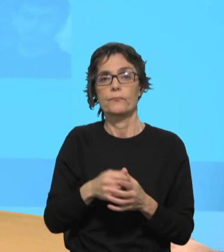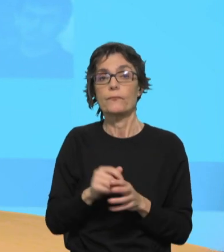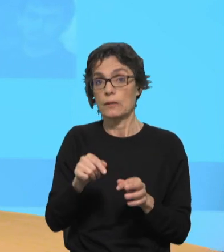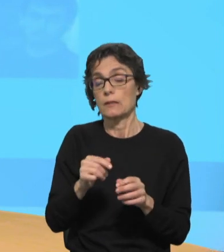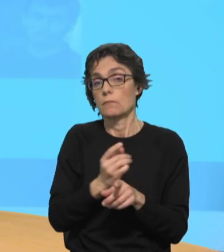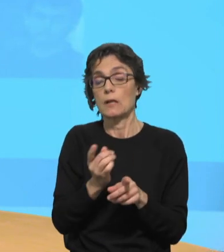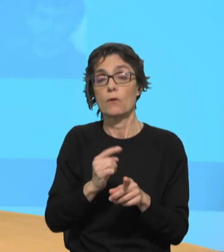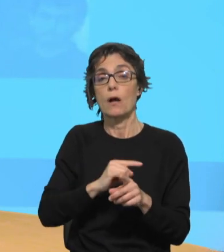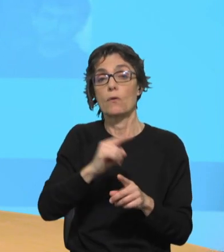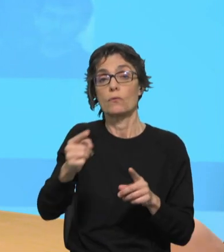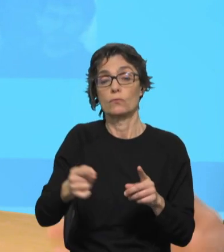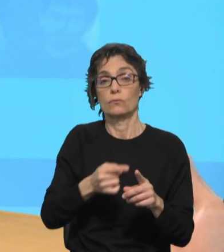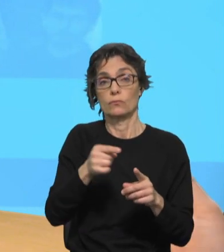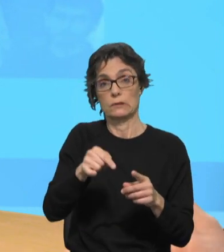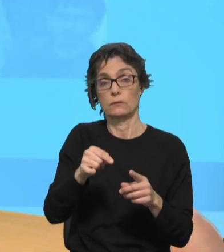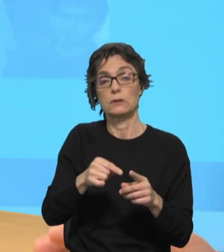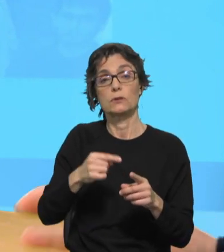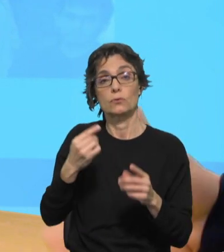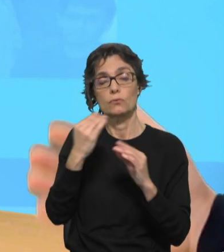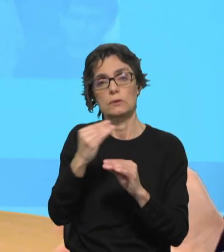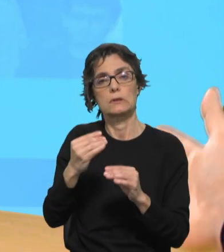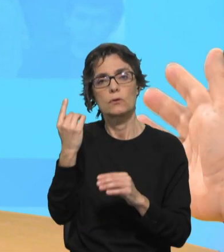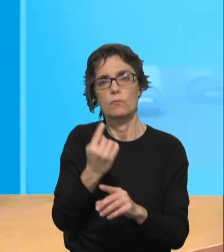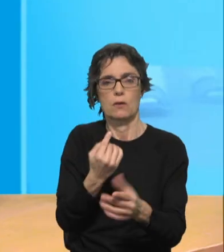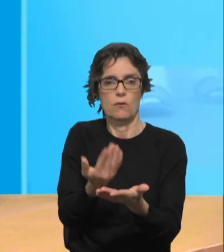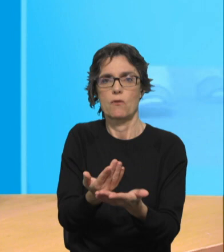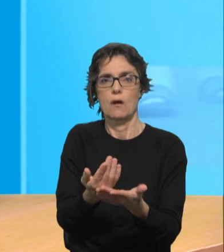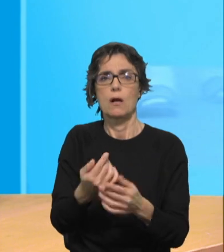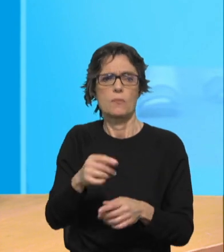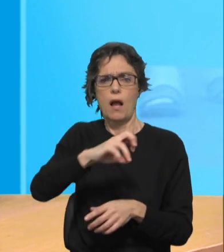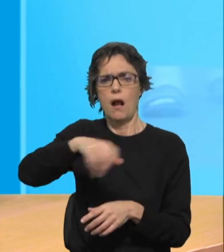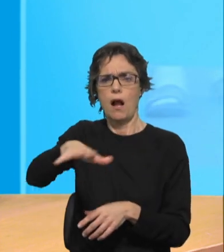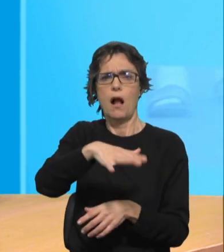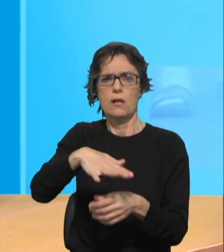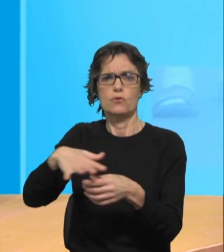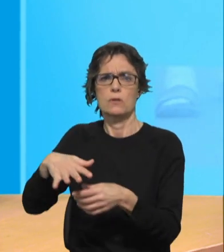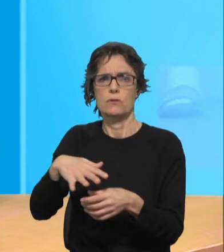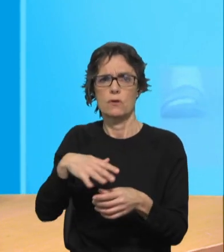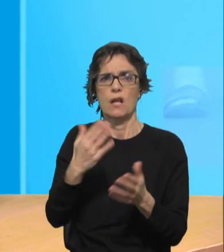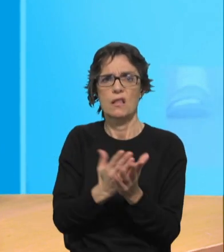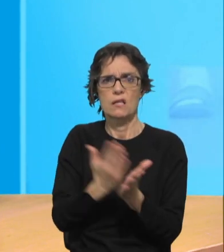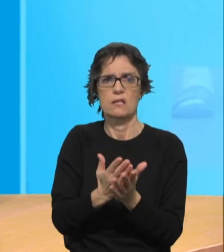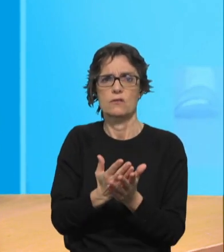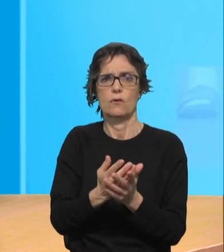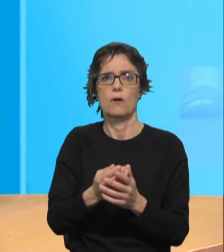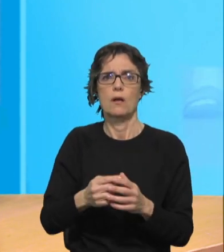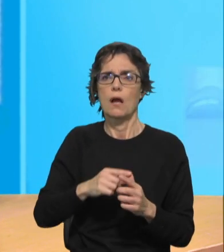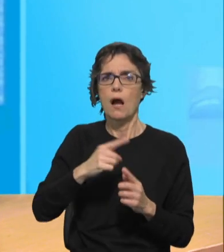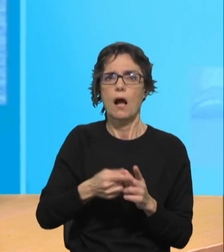obrigatório. Até porque há muitos casos, muitíssimo, nós temos nas escolas, que vão ficando ali a andar ano